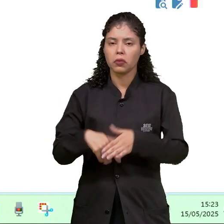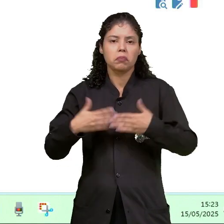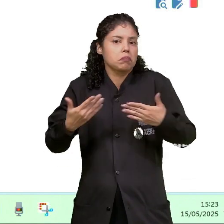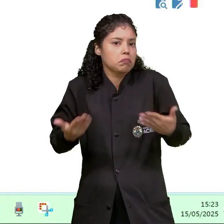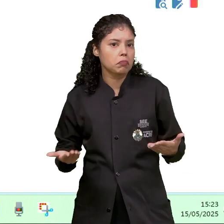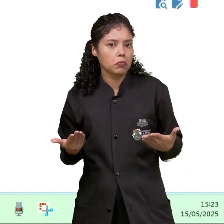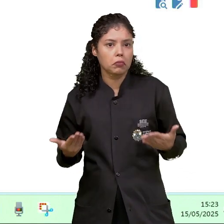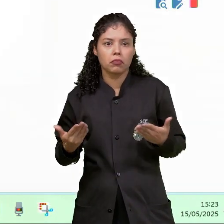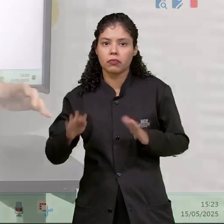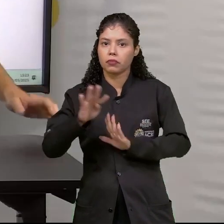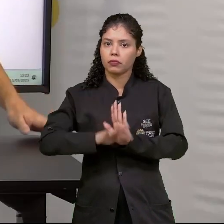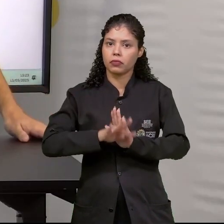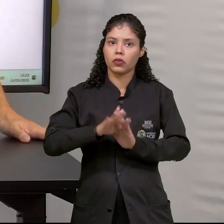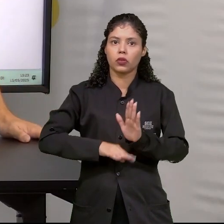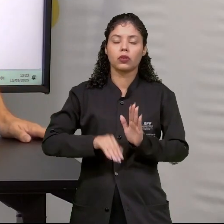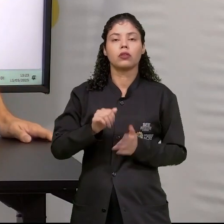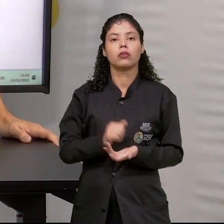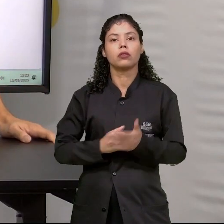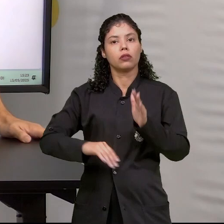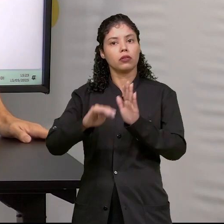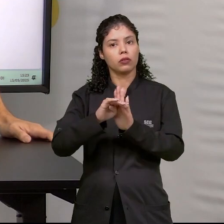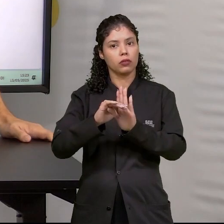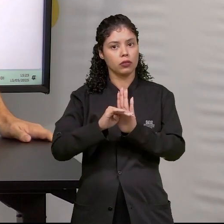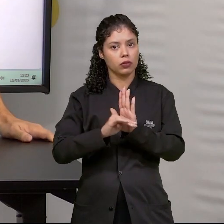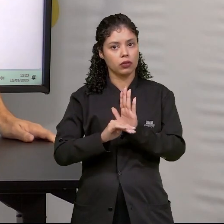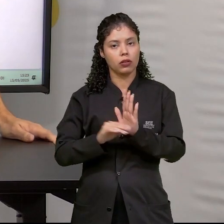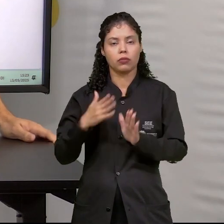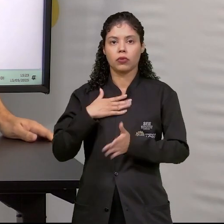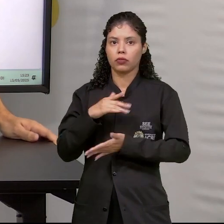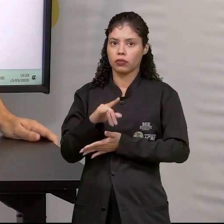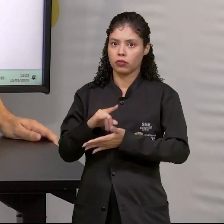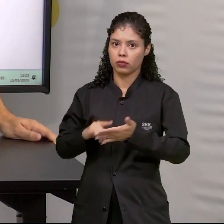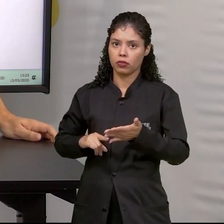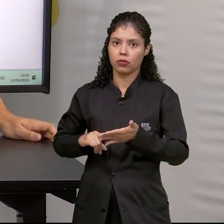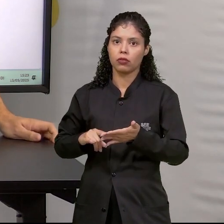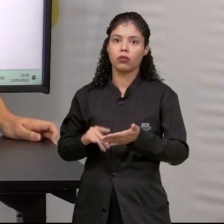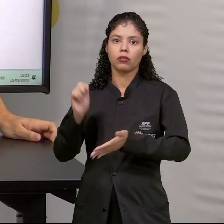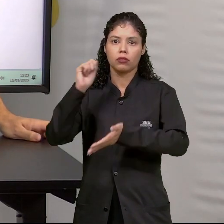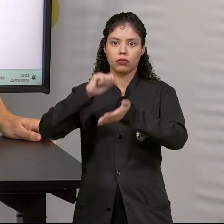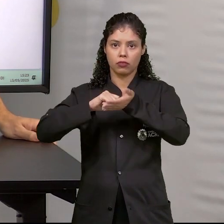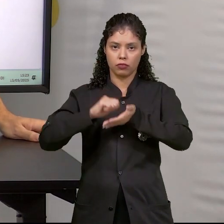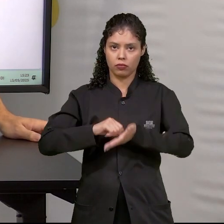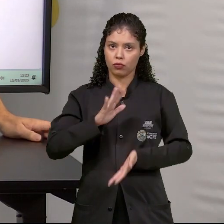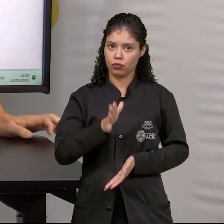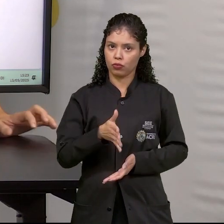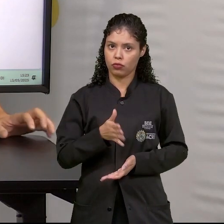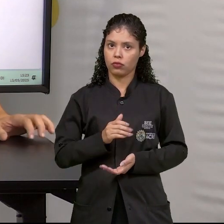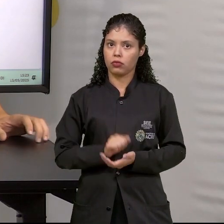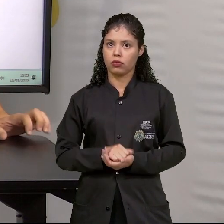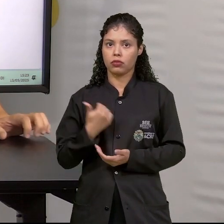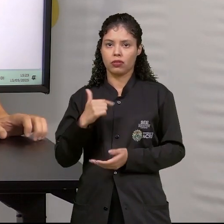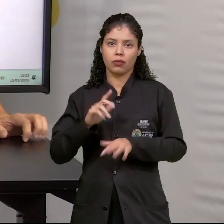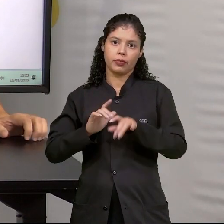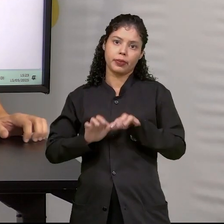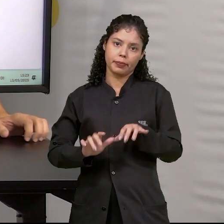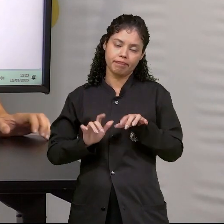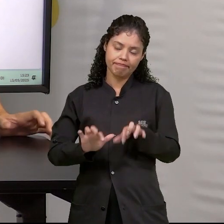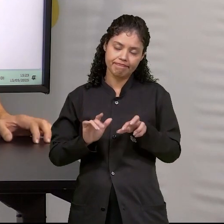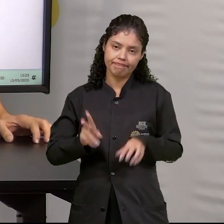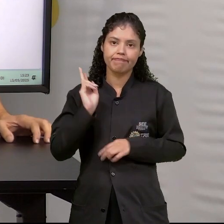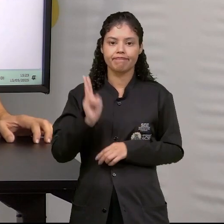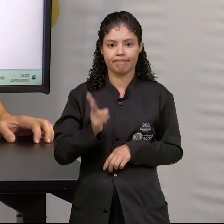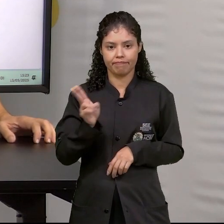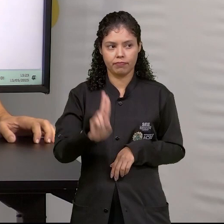eu queria criar um modelo do meu documento, já com a minha assinatura embaixo, para eu não ter que estar digitando toda vez que eu vou